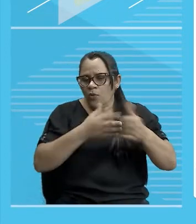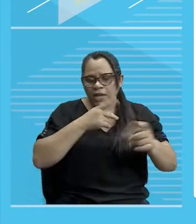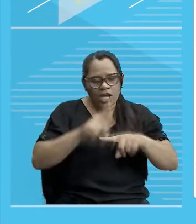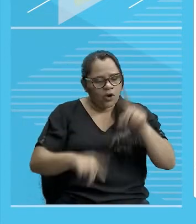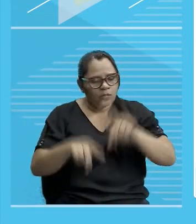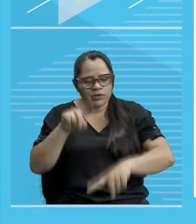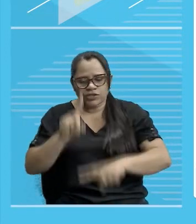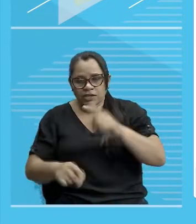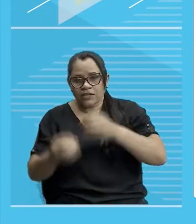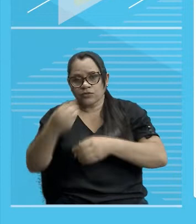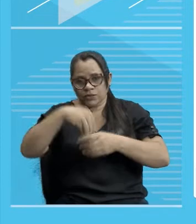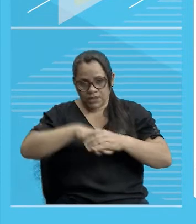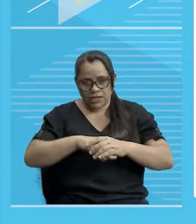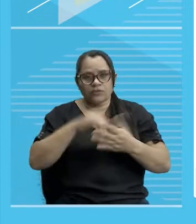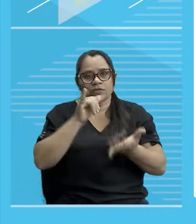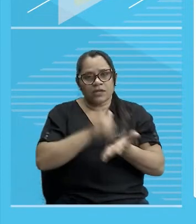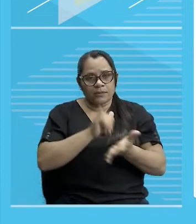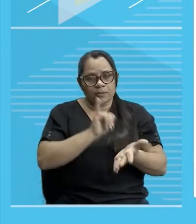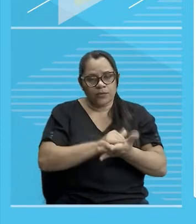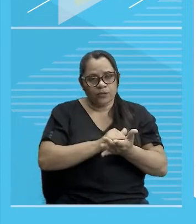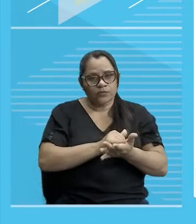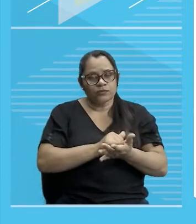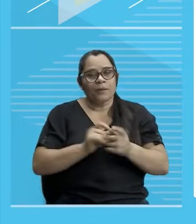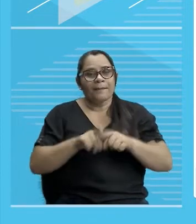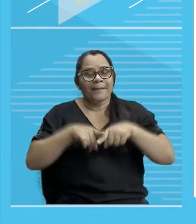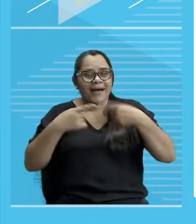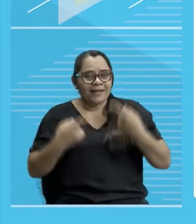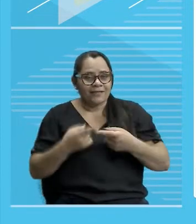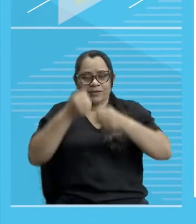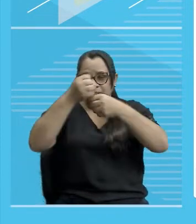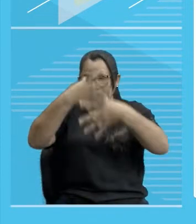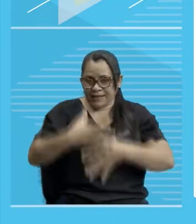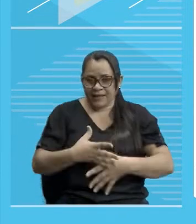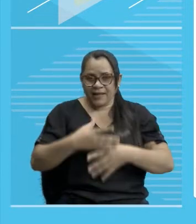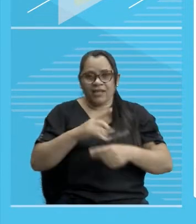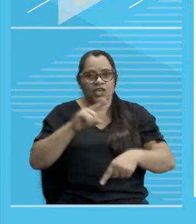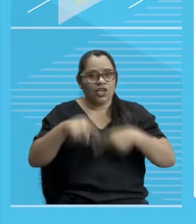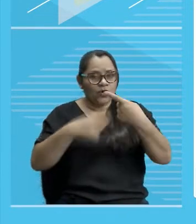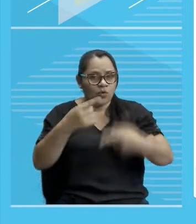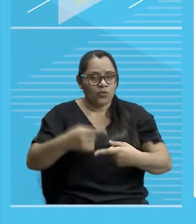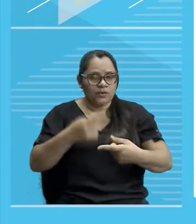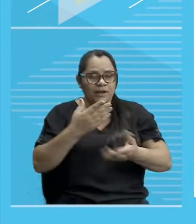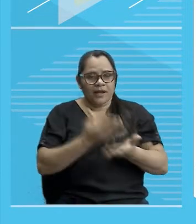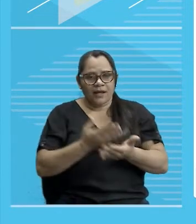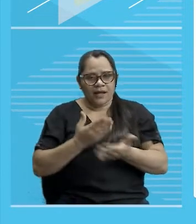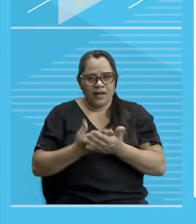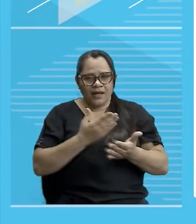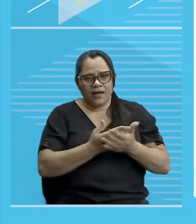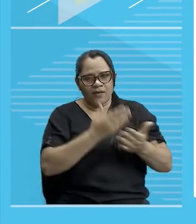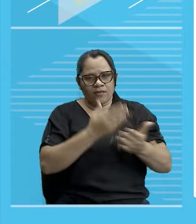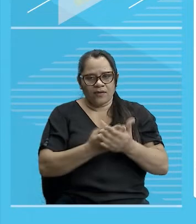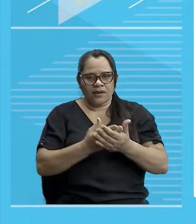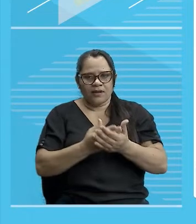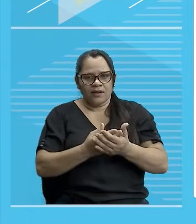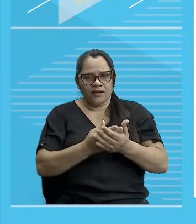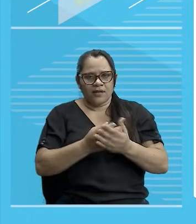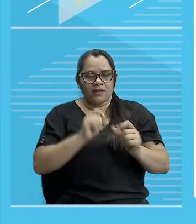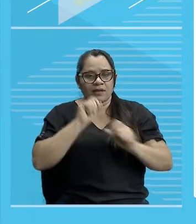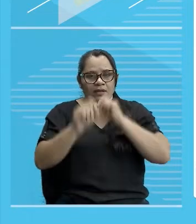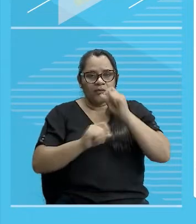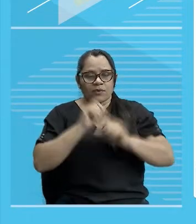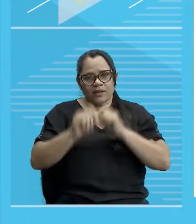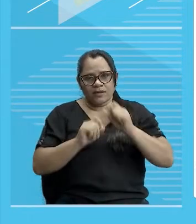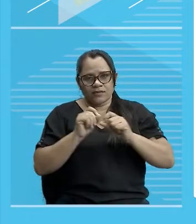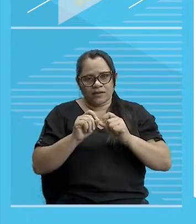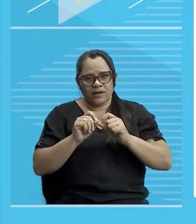embutidos que vai ser uma outra aula que vou explicar para você só quero que vocês entenda o que é salário que é encartes sociais em cada tipo o imposto sobre